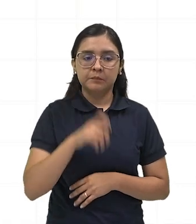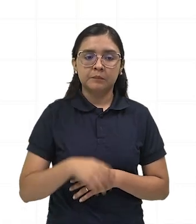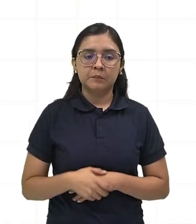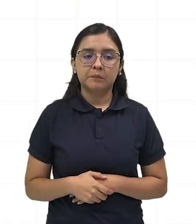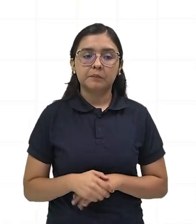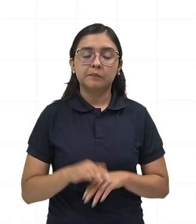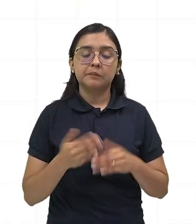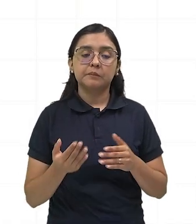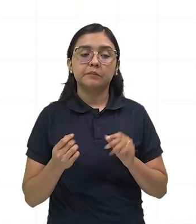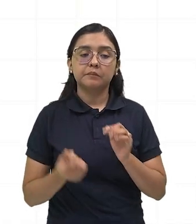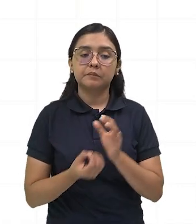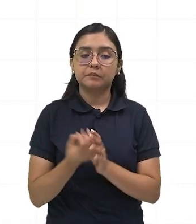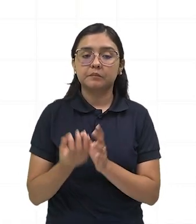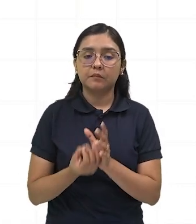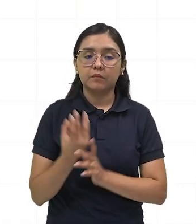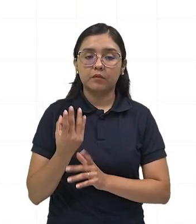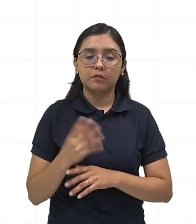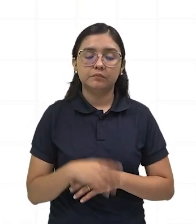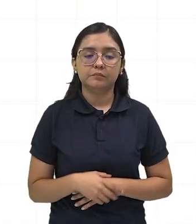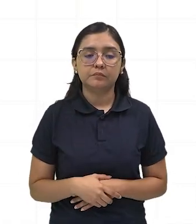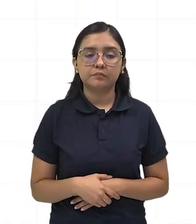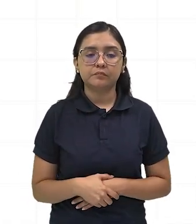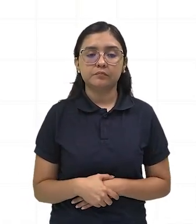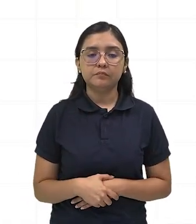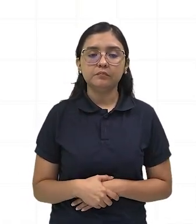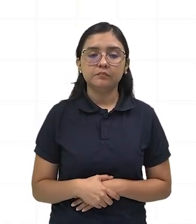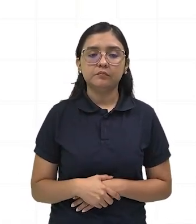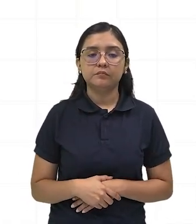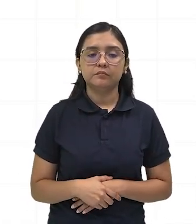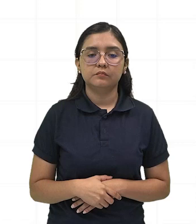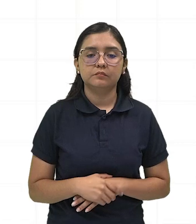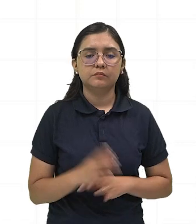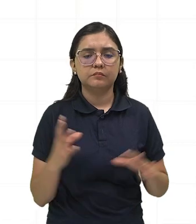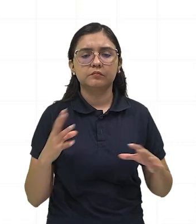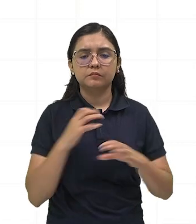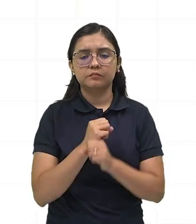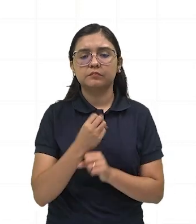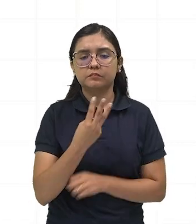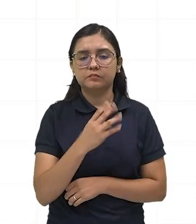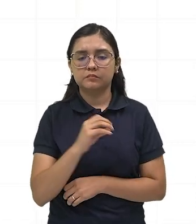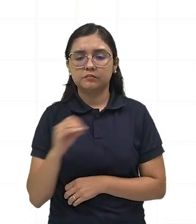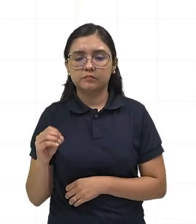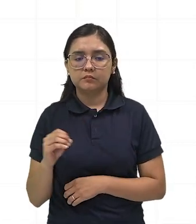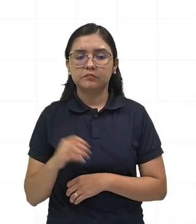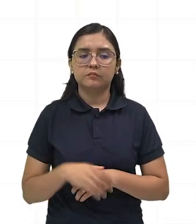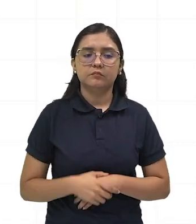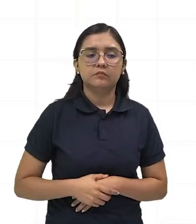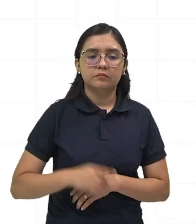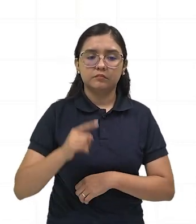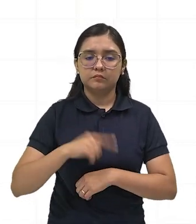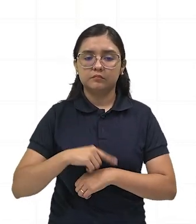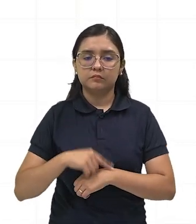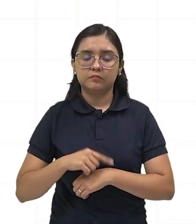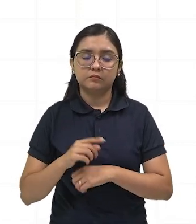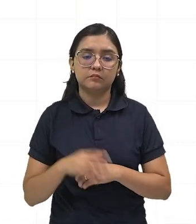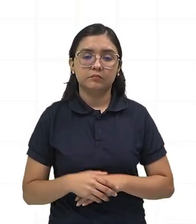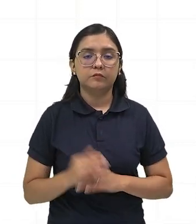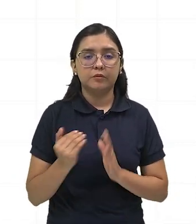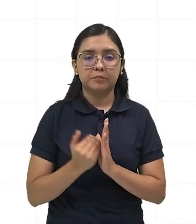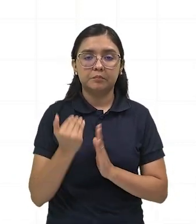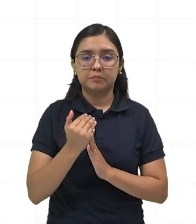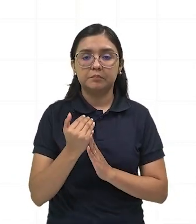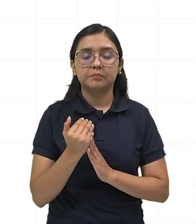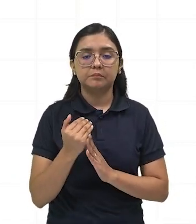E aí a produção, né? Aqui fácil ver que é 300 unidades quando o tempo de trabalho for estendido.